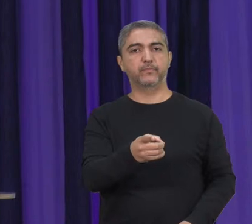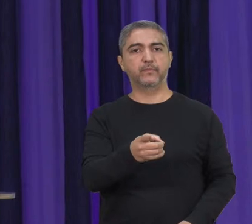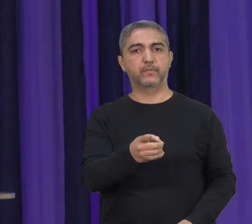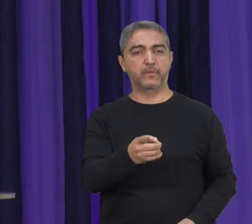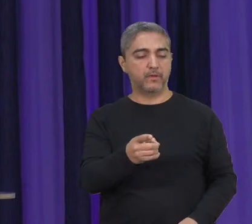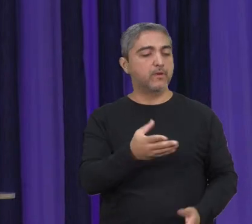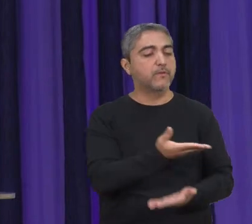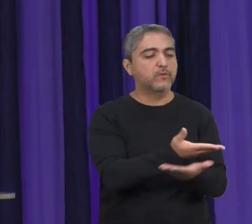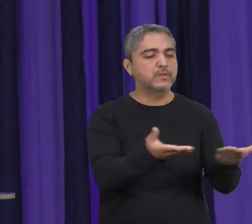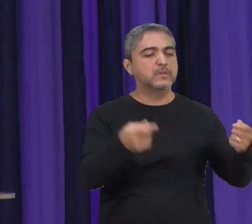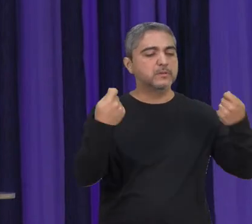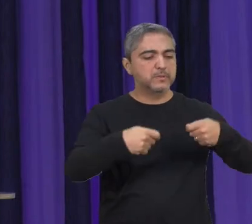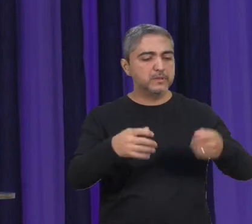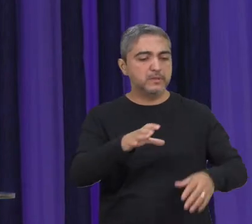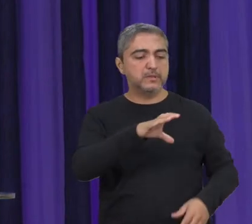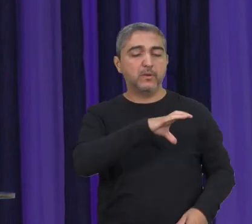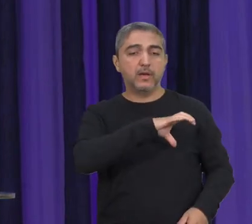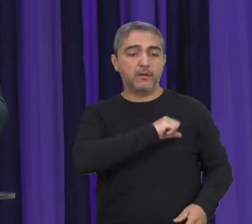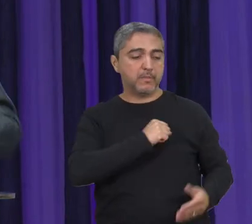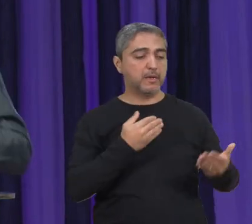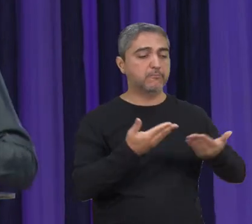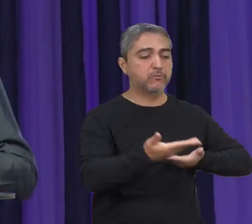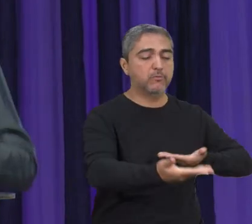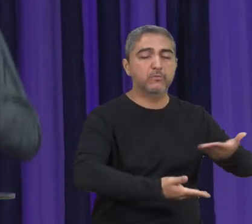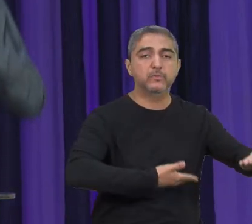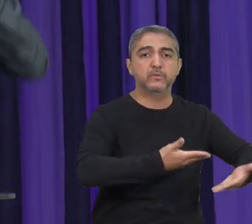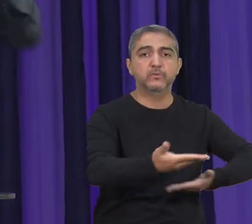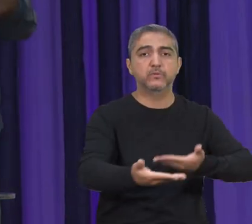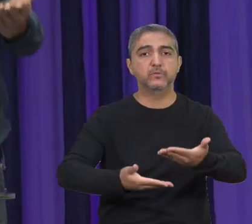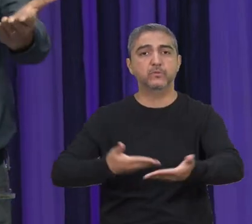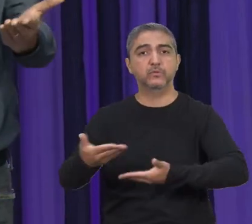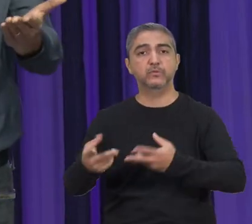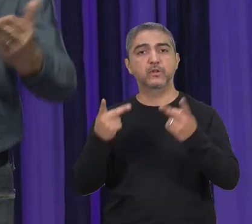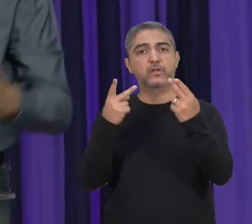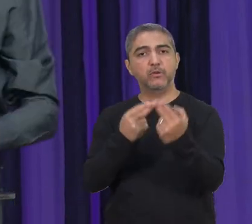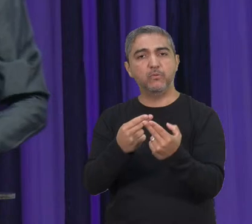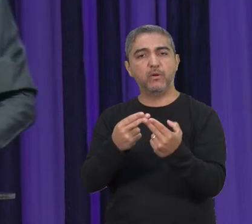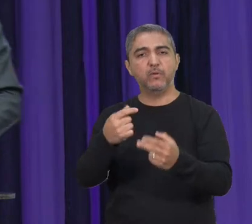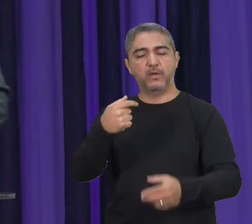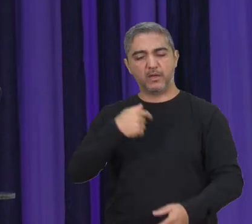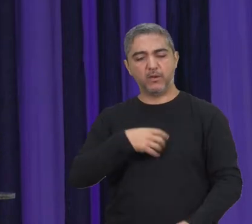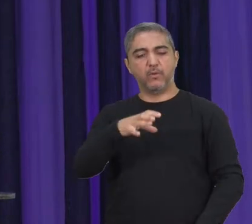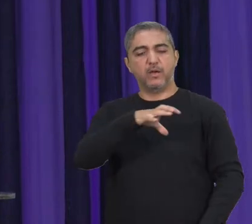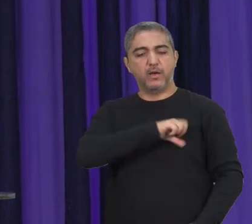amem uns aos outros como eu amo vocês.